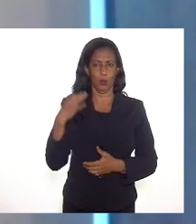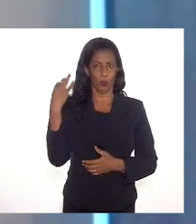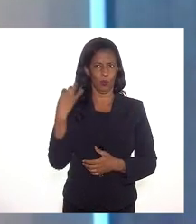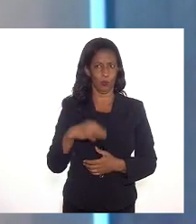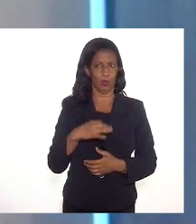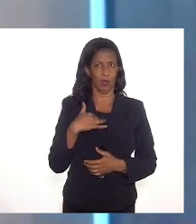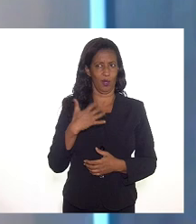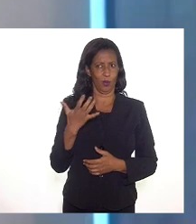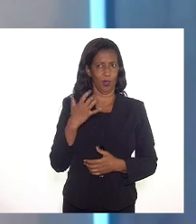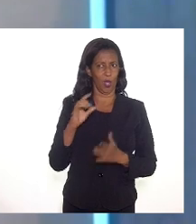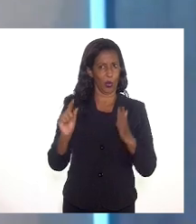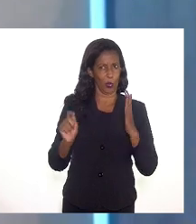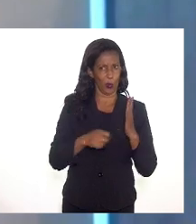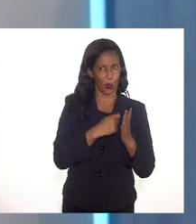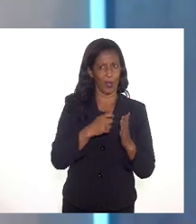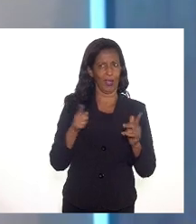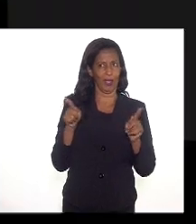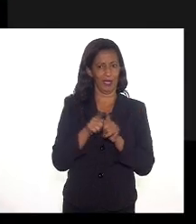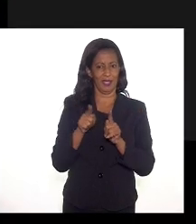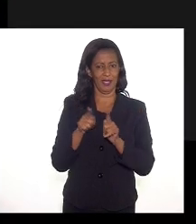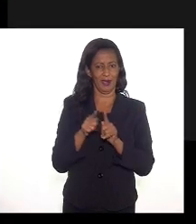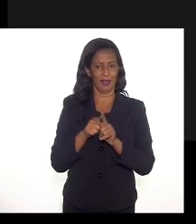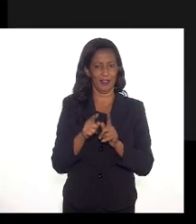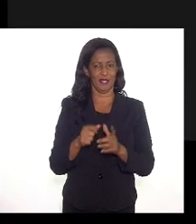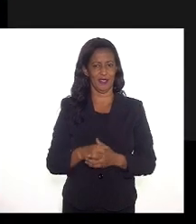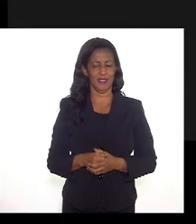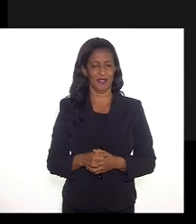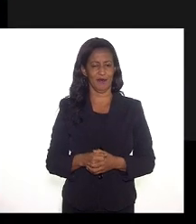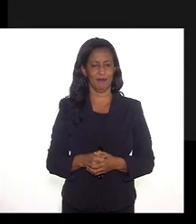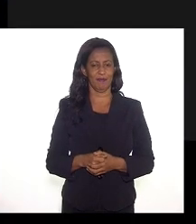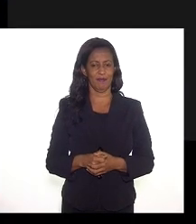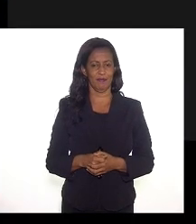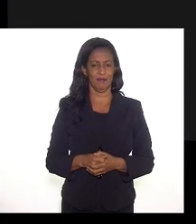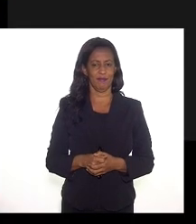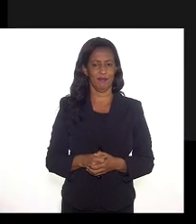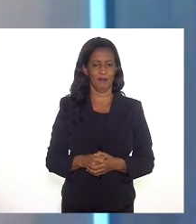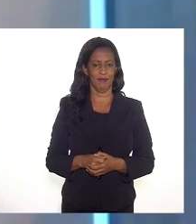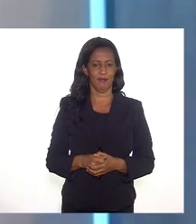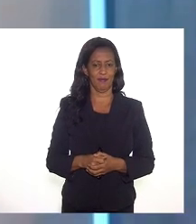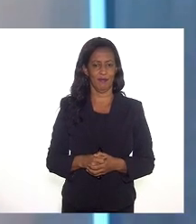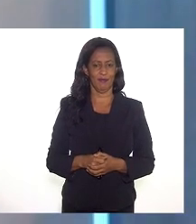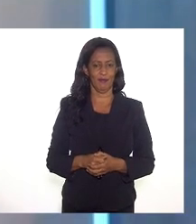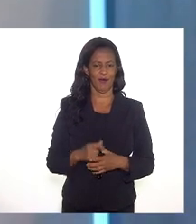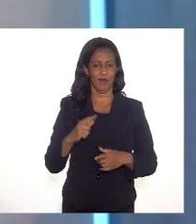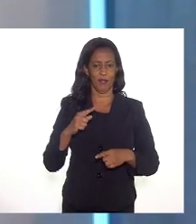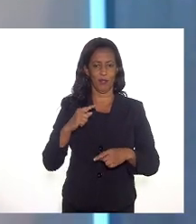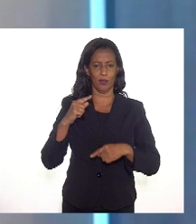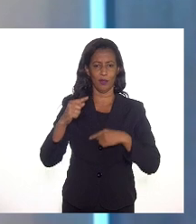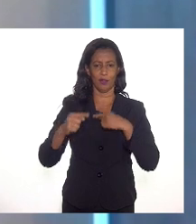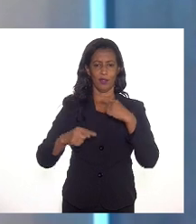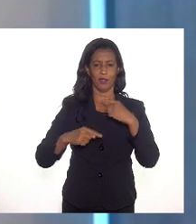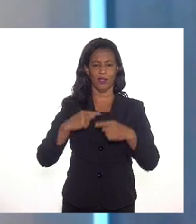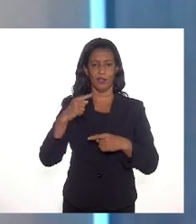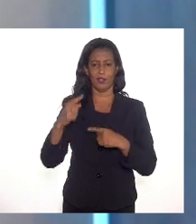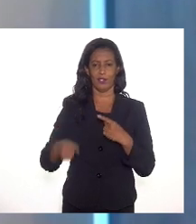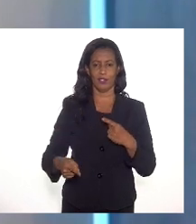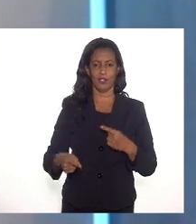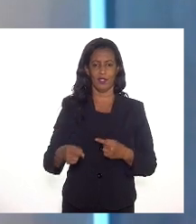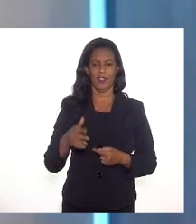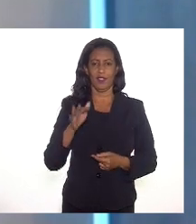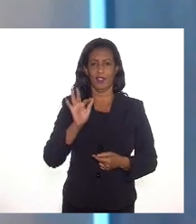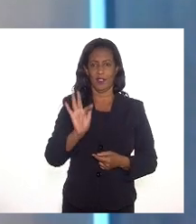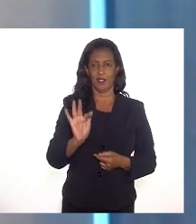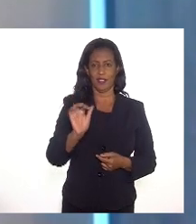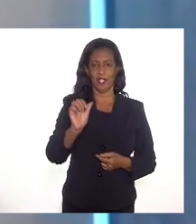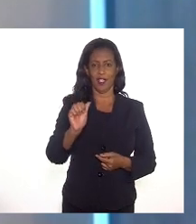solicitar com a autoria de vossa excelência próximo orador escrito é o nobre deputado Flávio